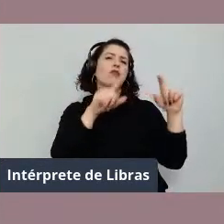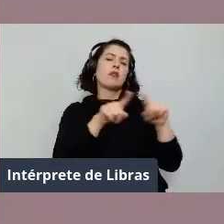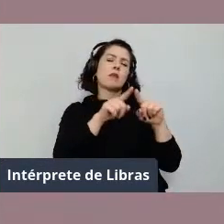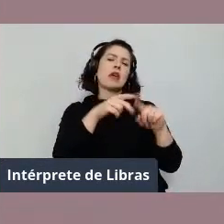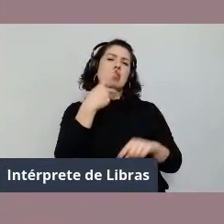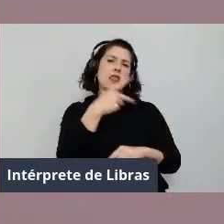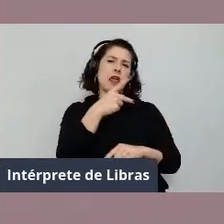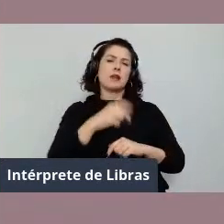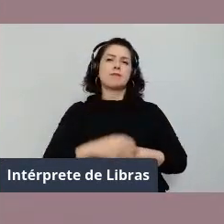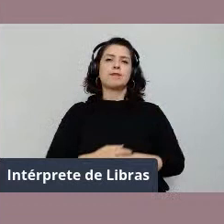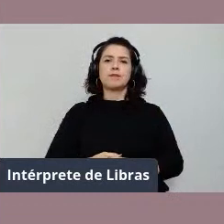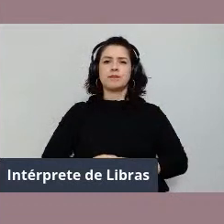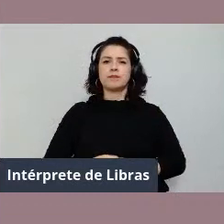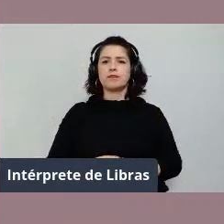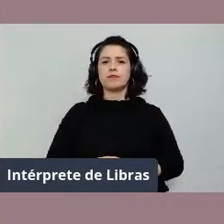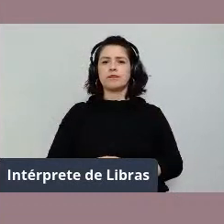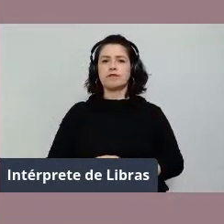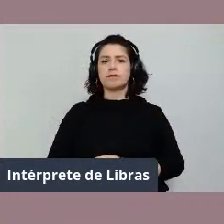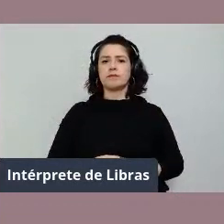foto dela.